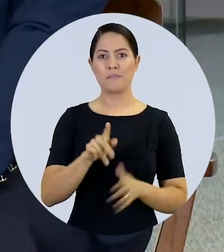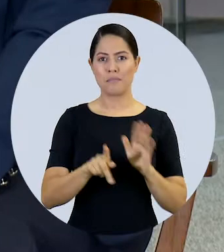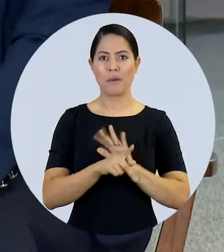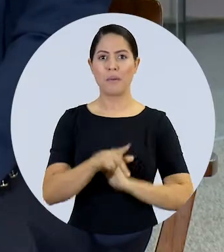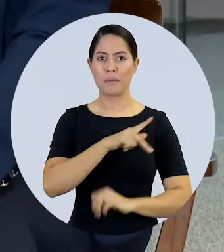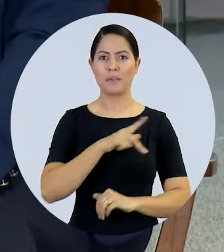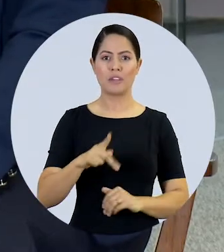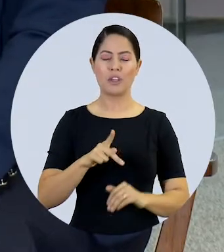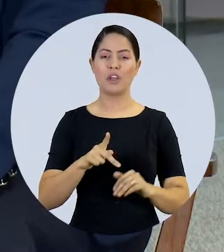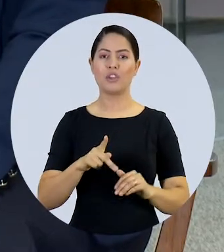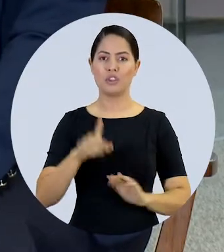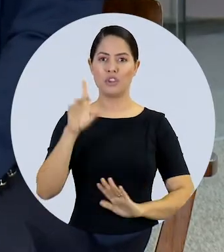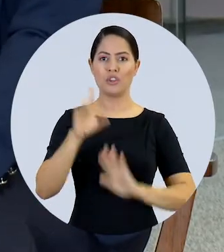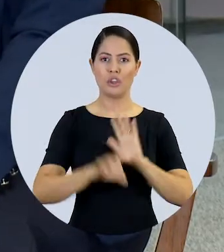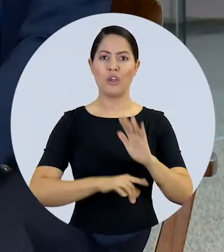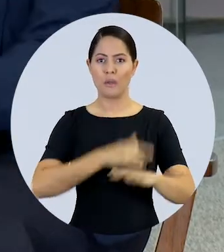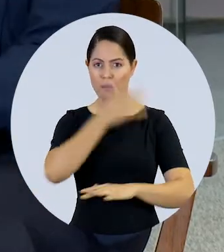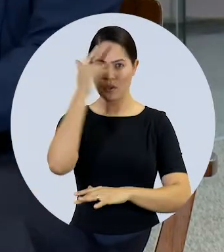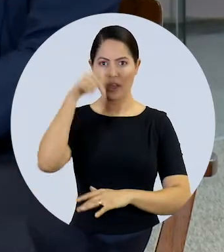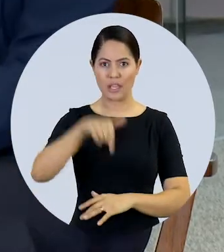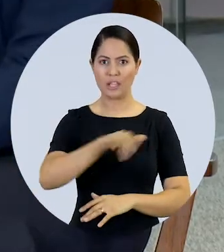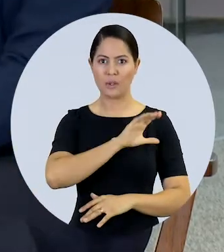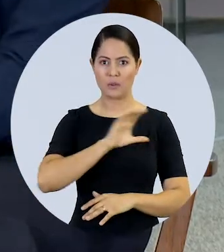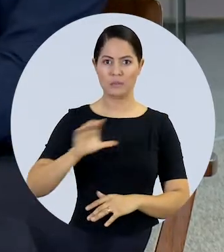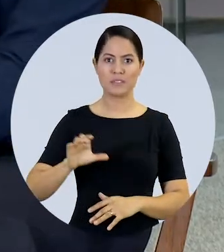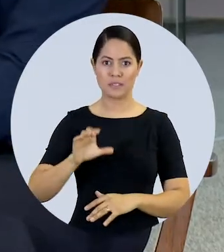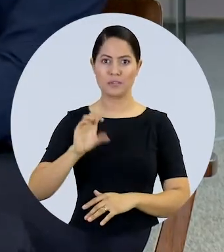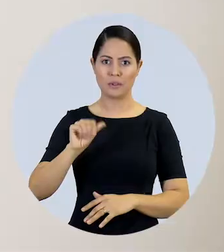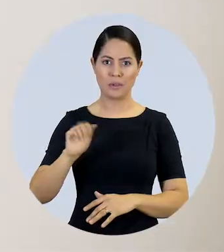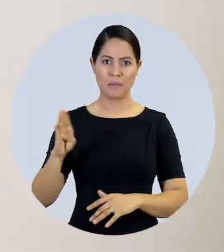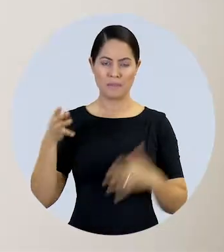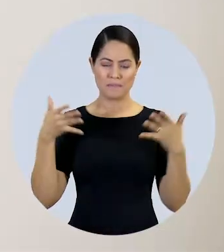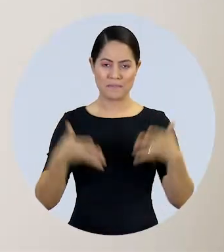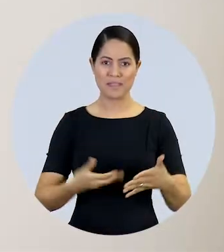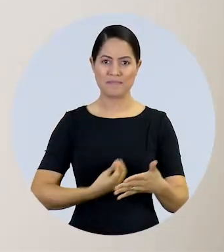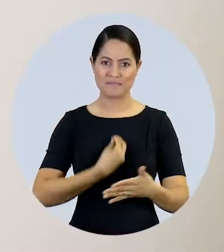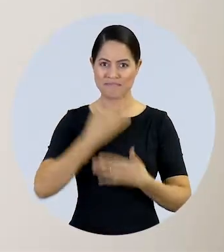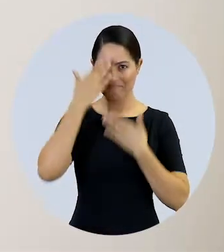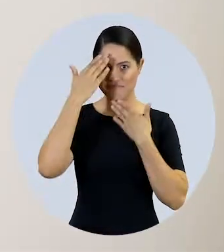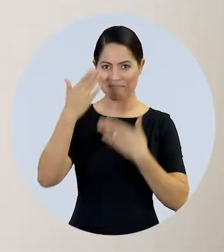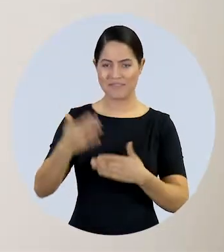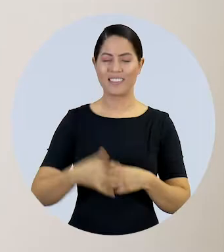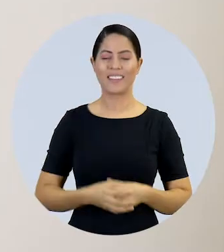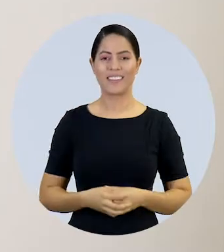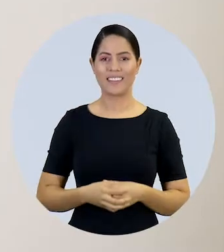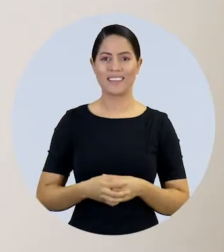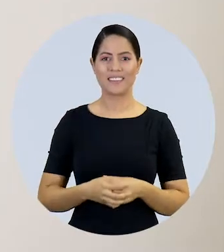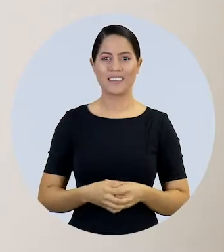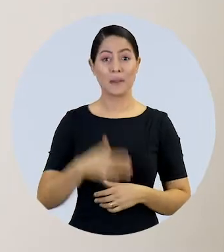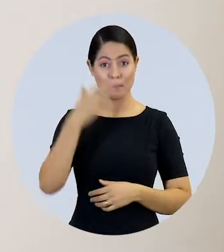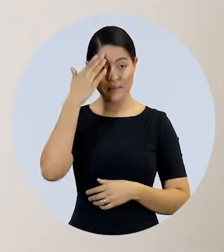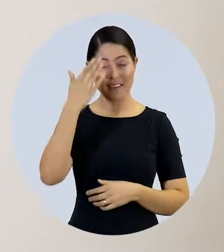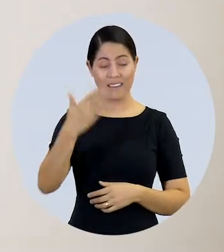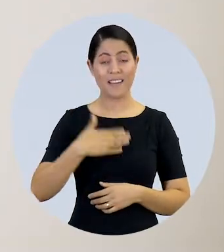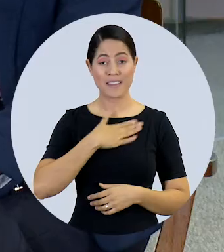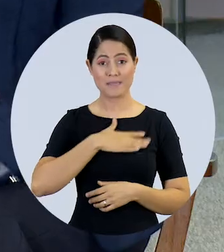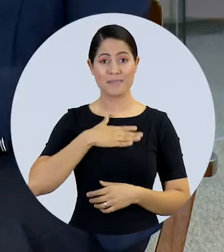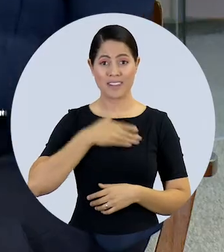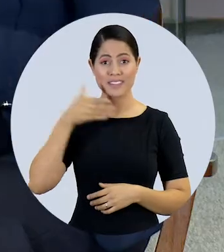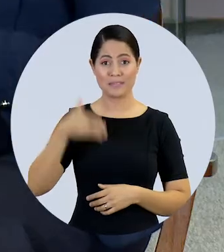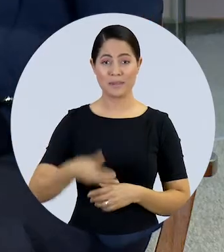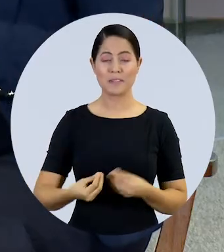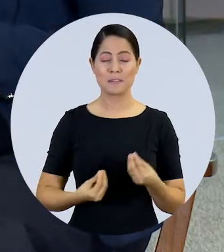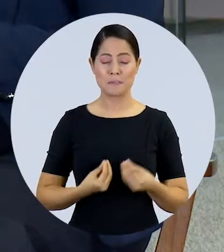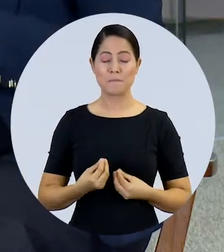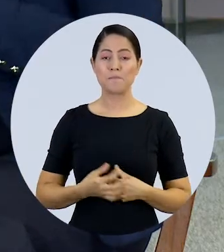da OAB. Muito obrigada por sua participação conosco aqui no OAB Entrevista. É um prazer também estar aqui com vocês.